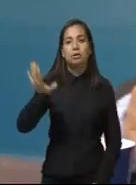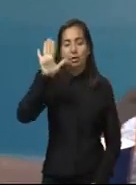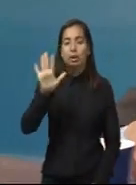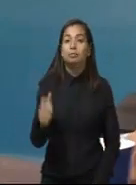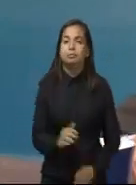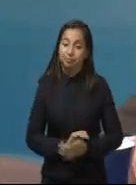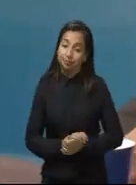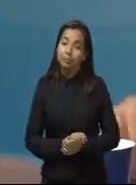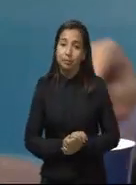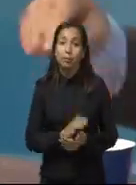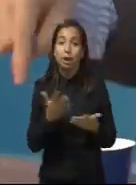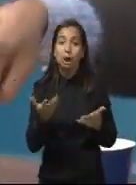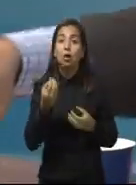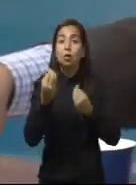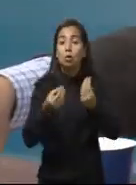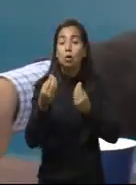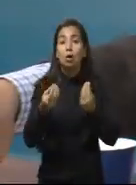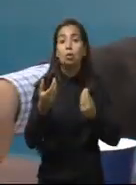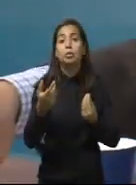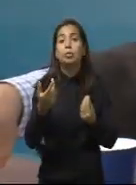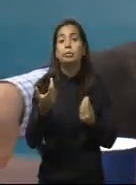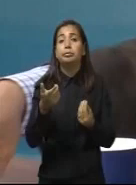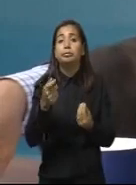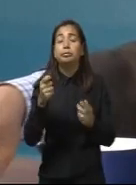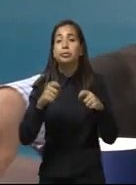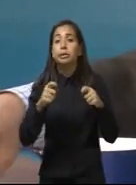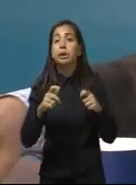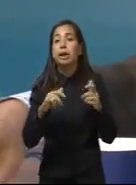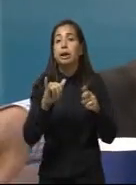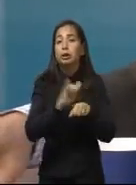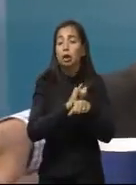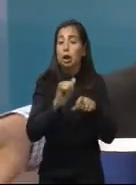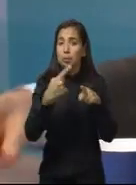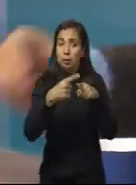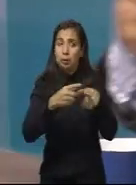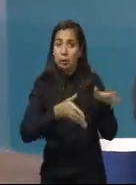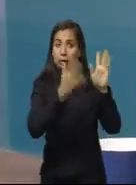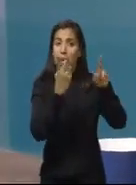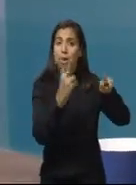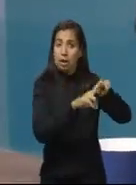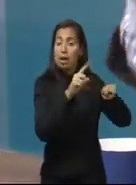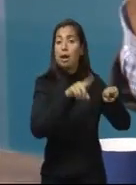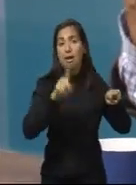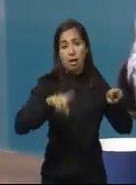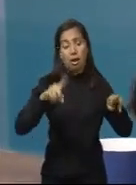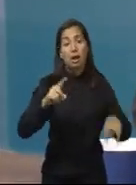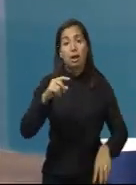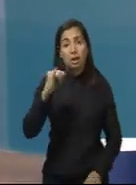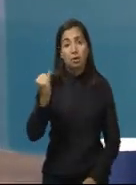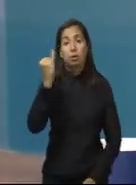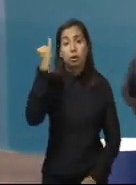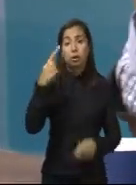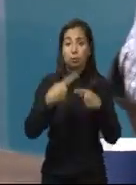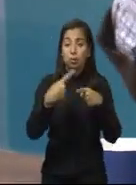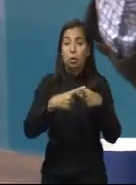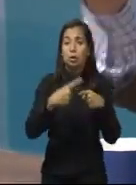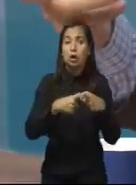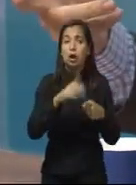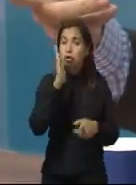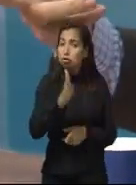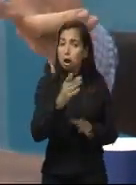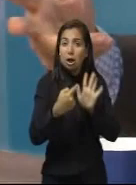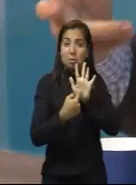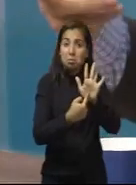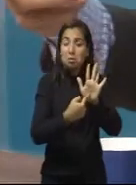essa articulação? Então, todo mundo sabe que os presídios têm um papel fundamental. Já foi posto no ar o bandido se